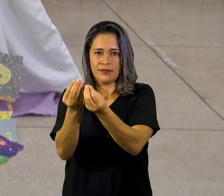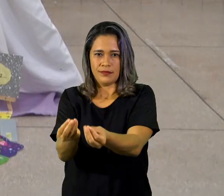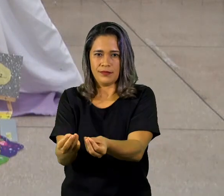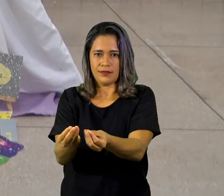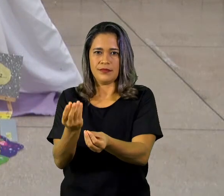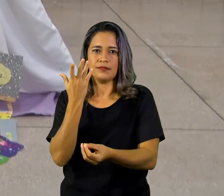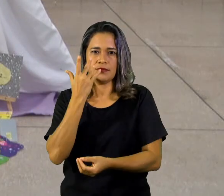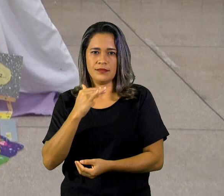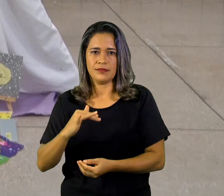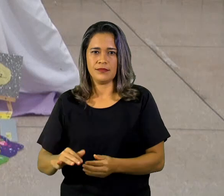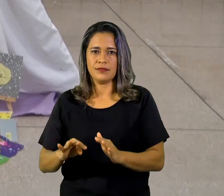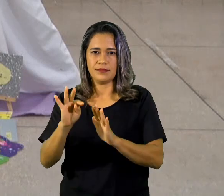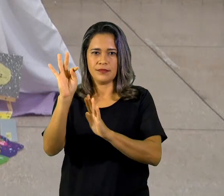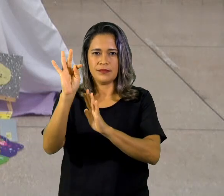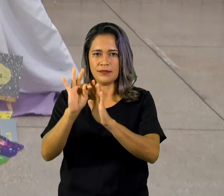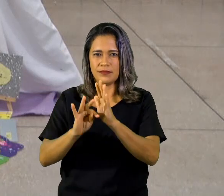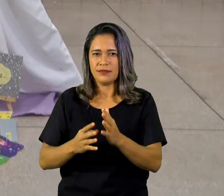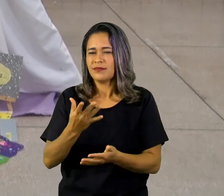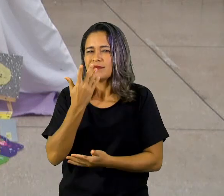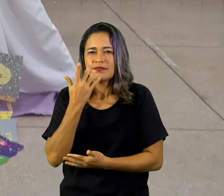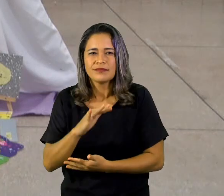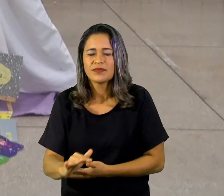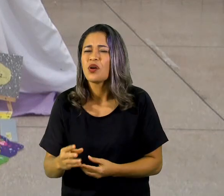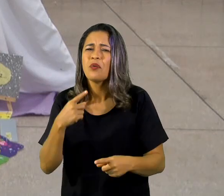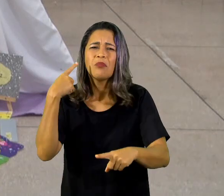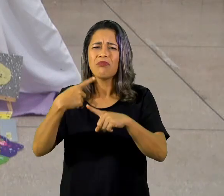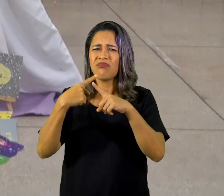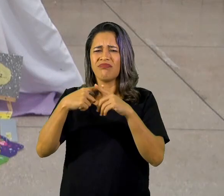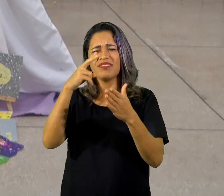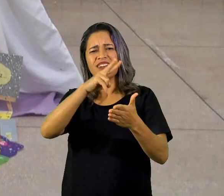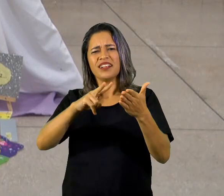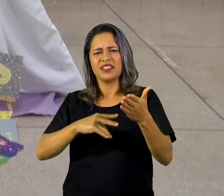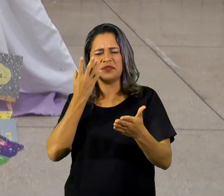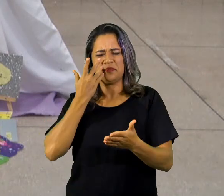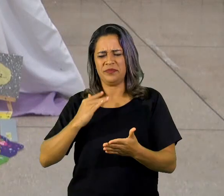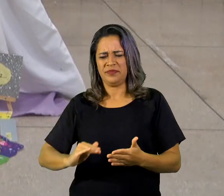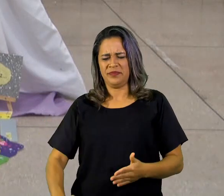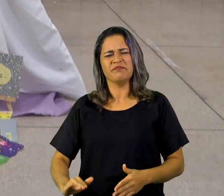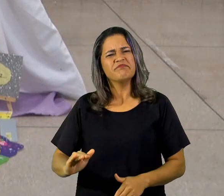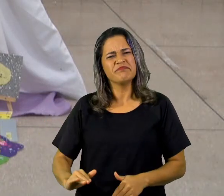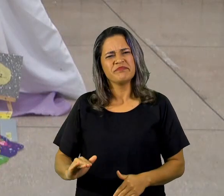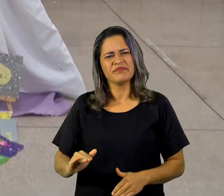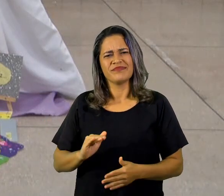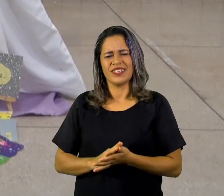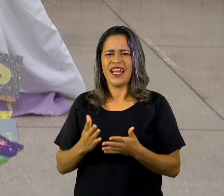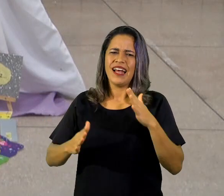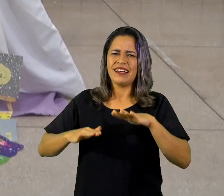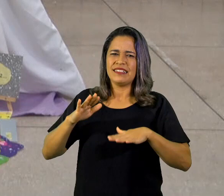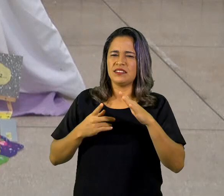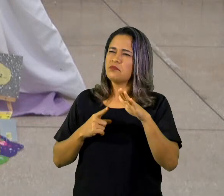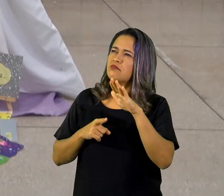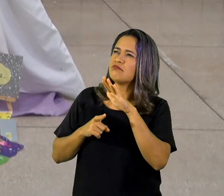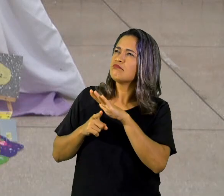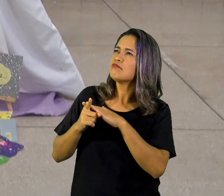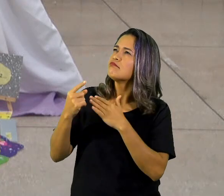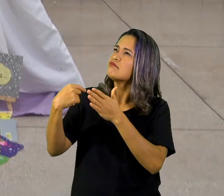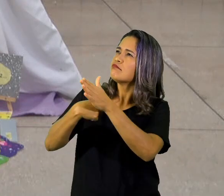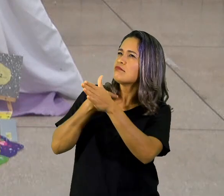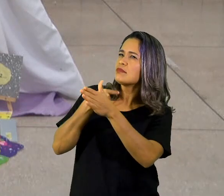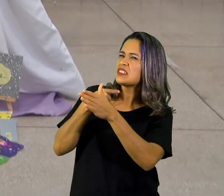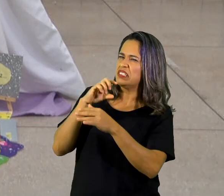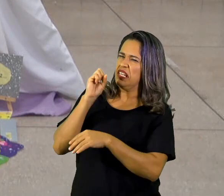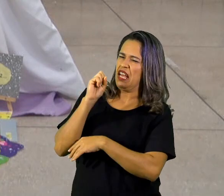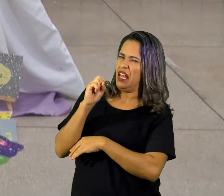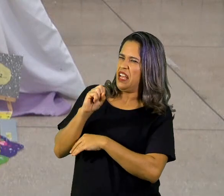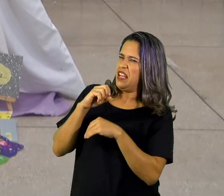Sim. Por que ler para uma criança bem pequena? Às vezes nos perguntamos, será que a criança bem